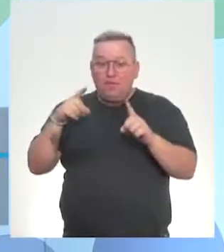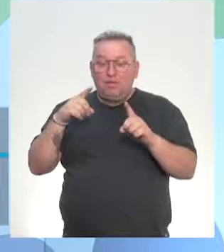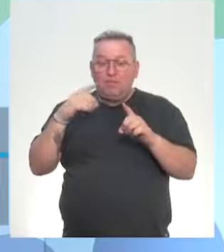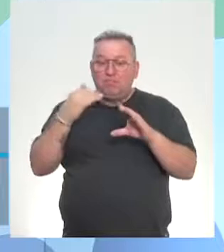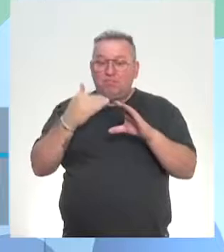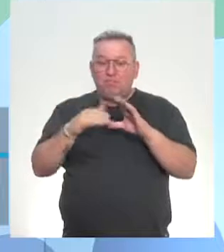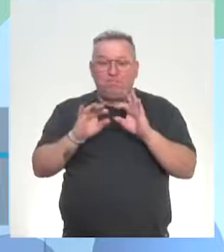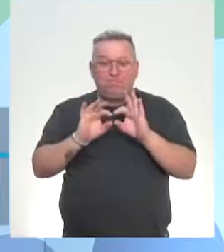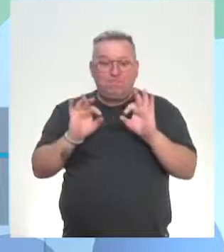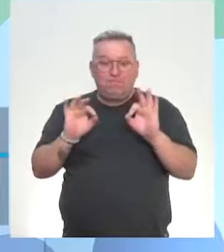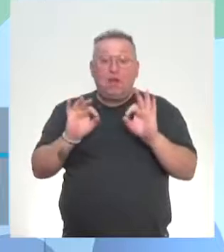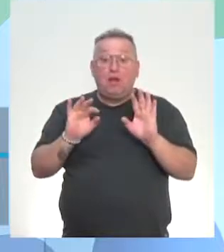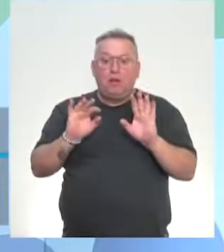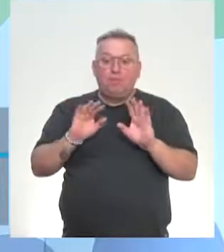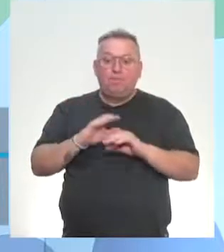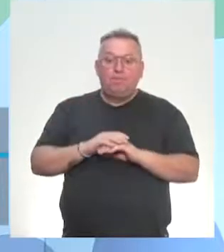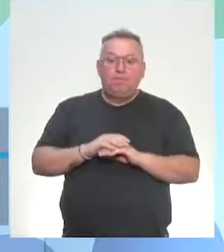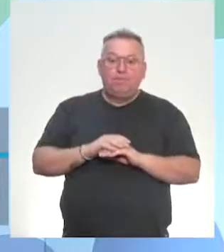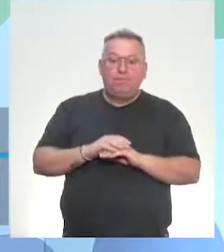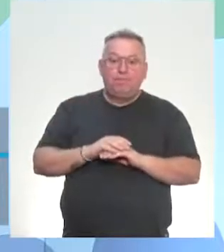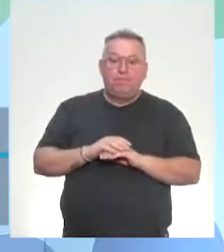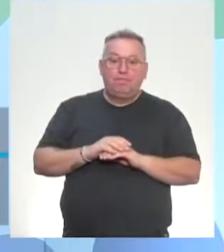a questão. Ah, está aqui. Vamos lá.